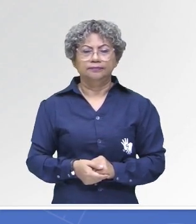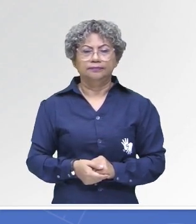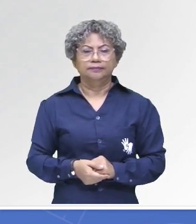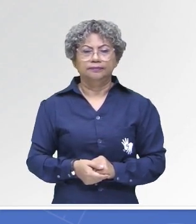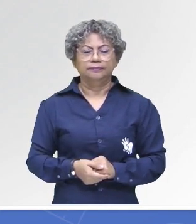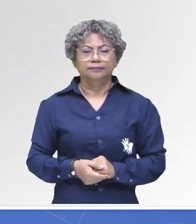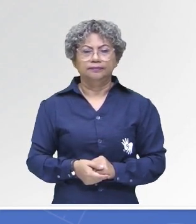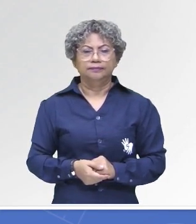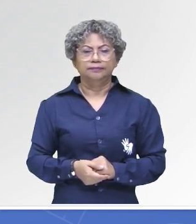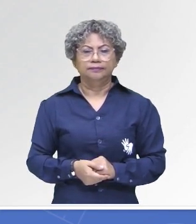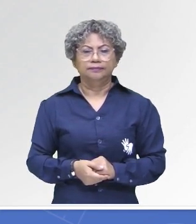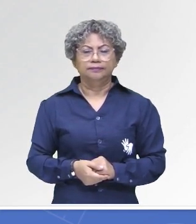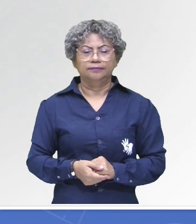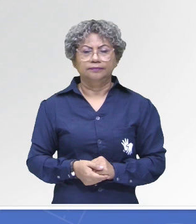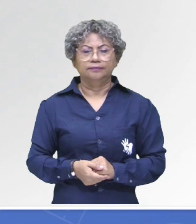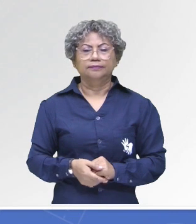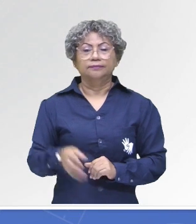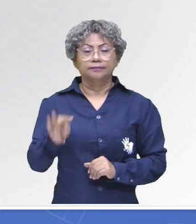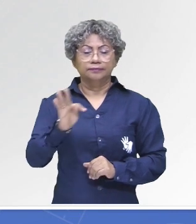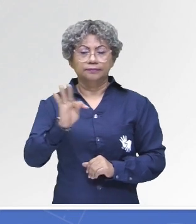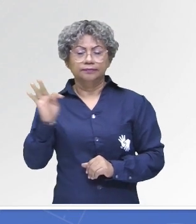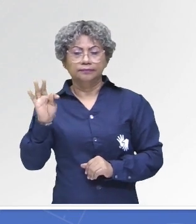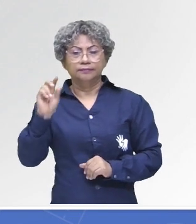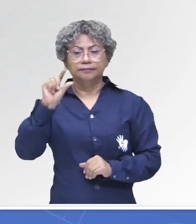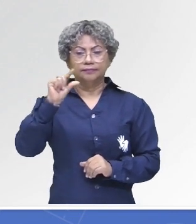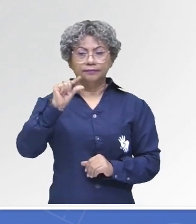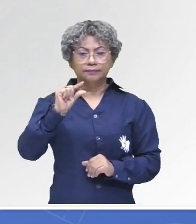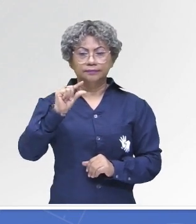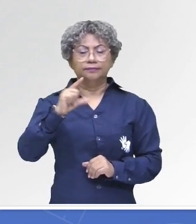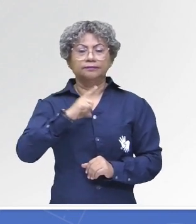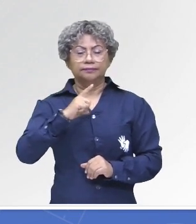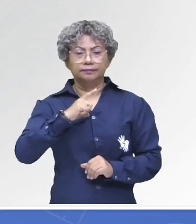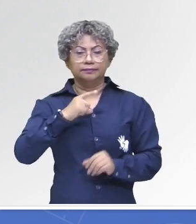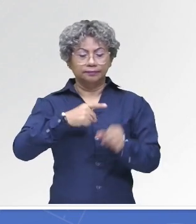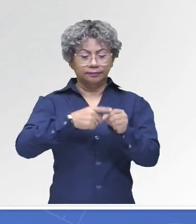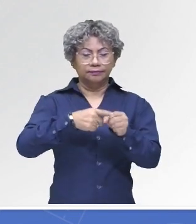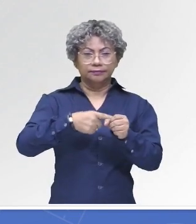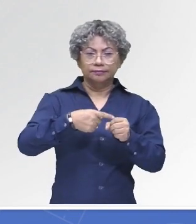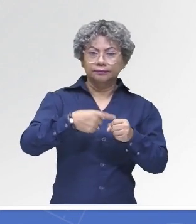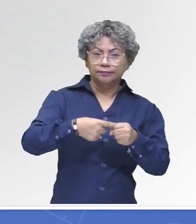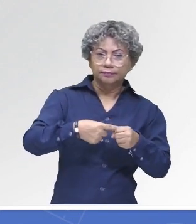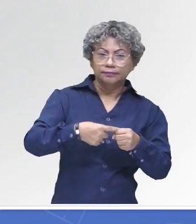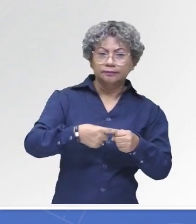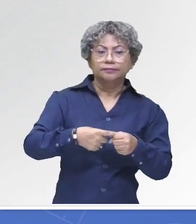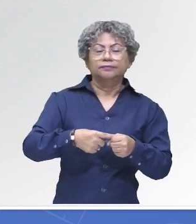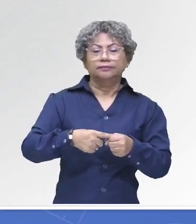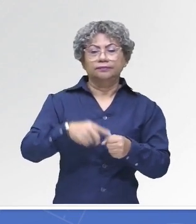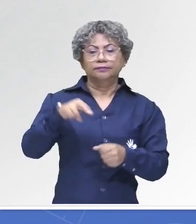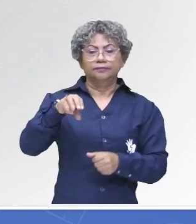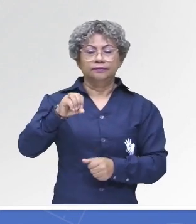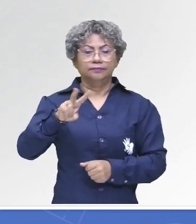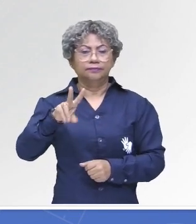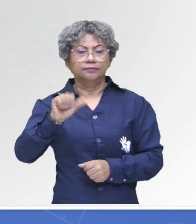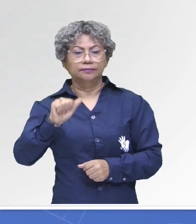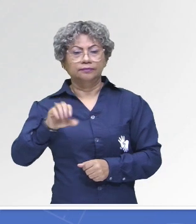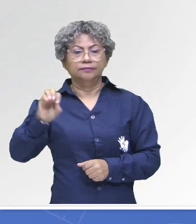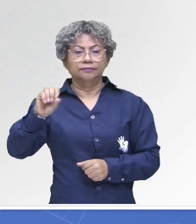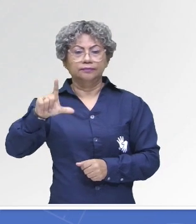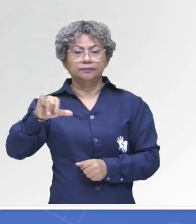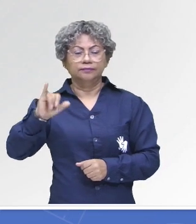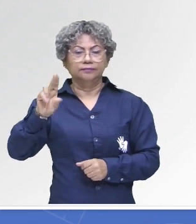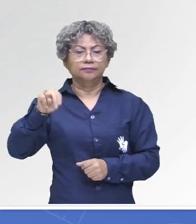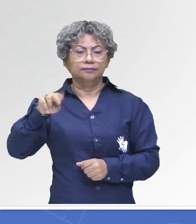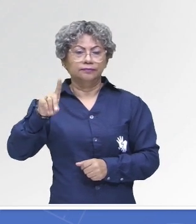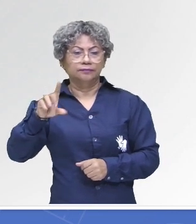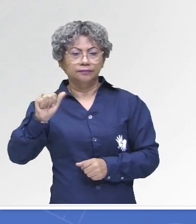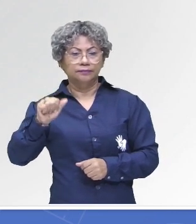a temperatura mínima registrada no município de Nova Olinda do Norte foi de 20 graus Celsius. Qual é essa temperatura na